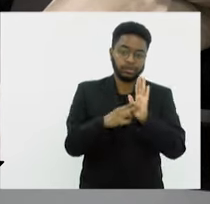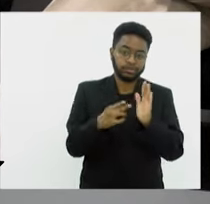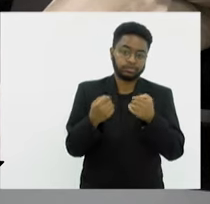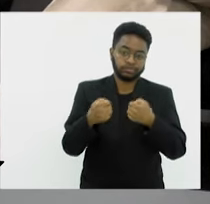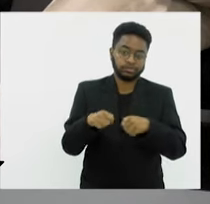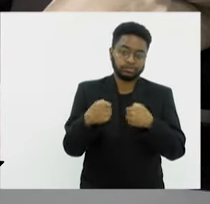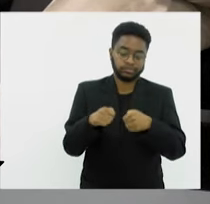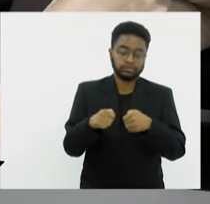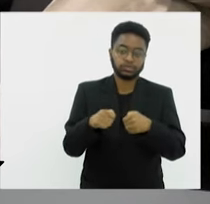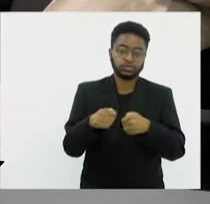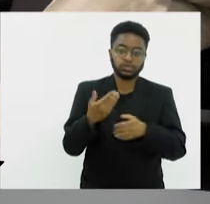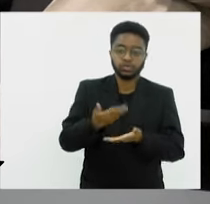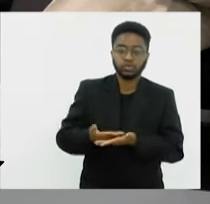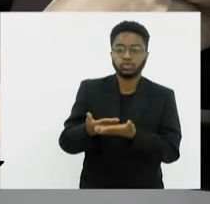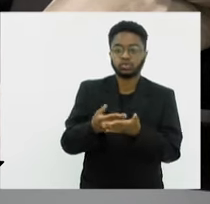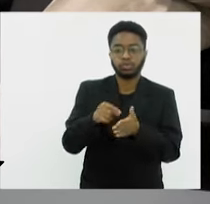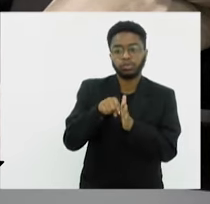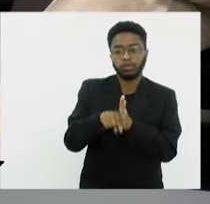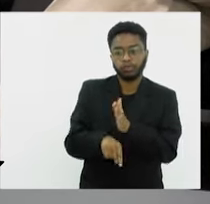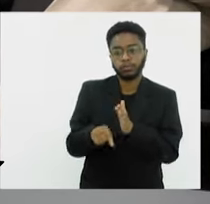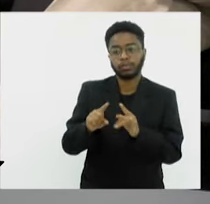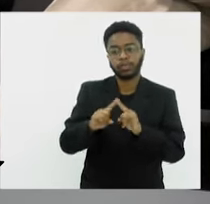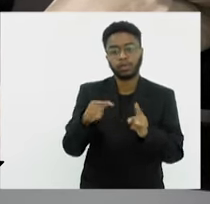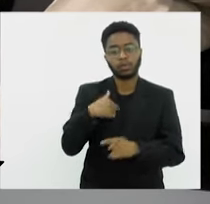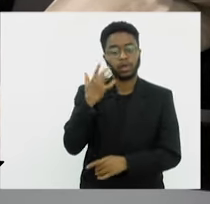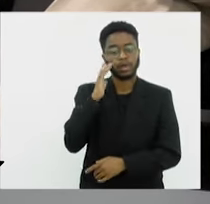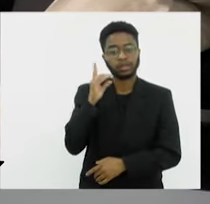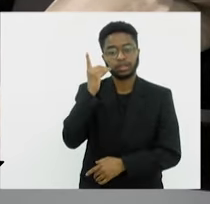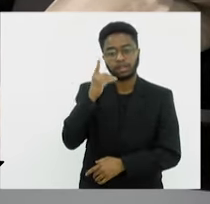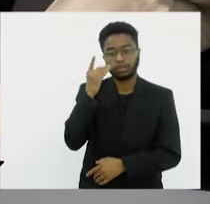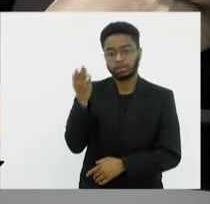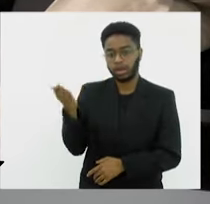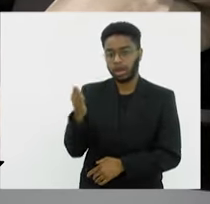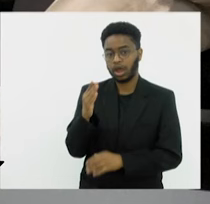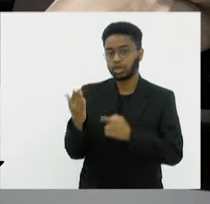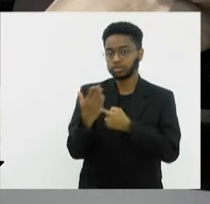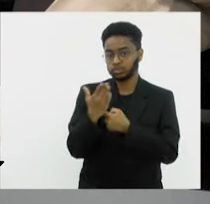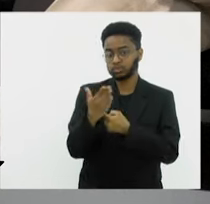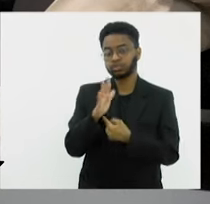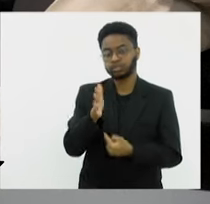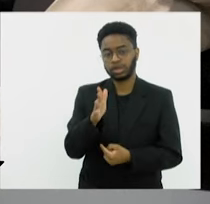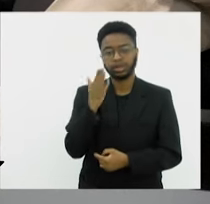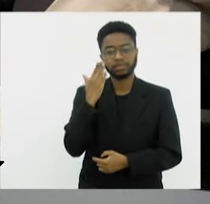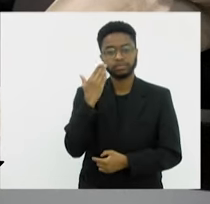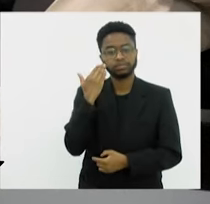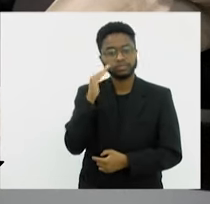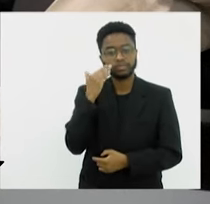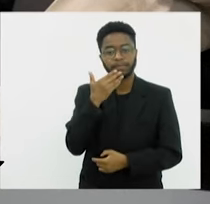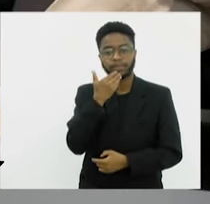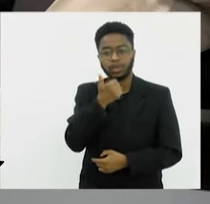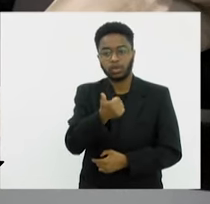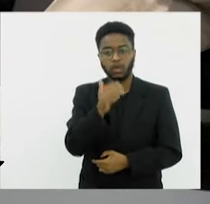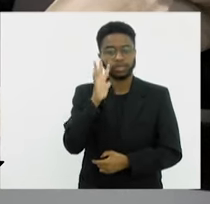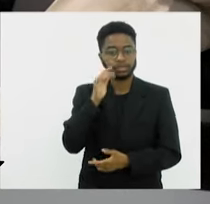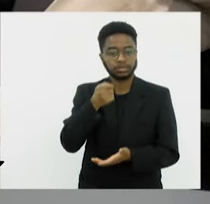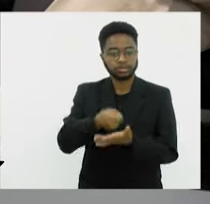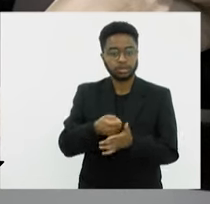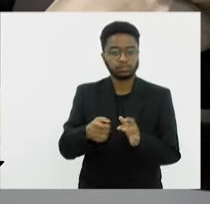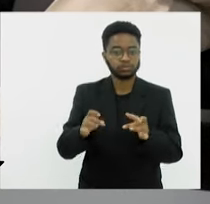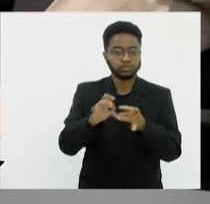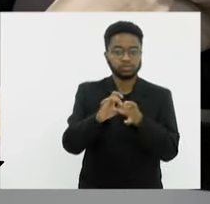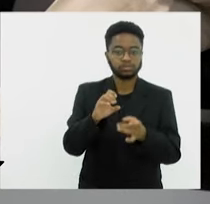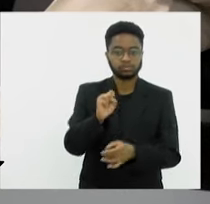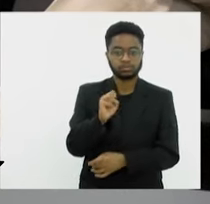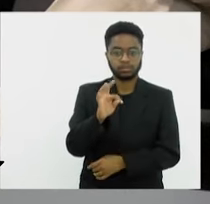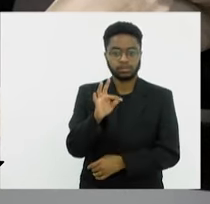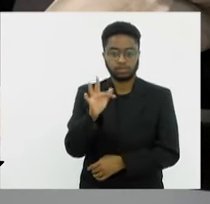para dar uma posição separada, porque eu acho que o deputado Vinícius Cozolino nos ajuda, talvez a ter um bom balizamento a partir dessa decisão do Supremo, que embora a gente não